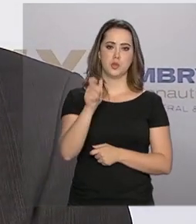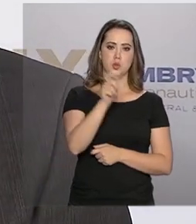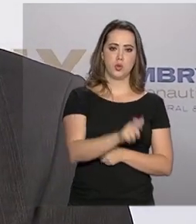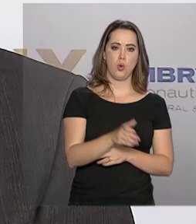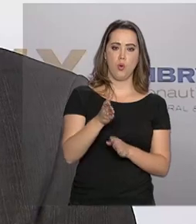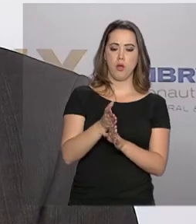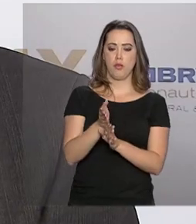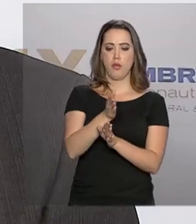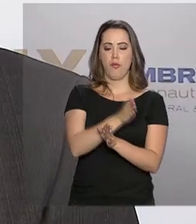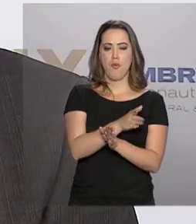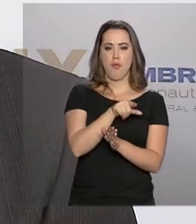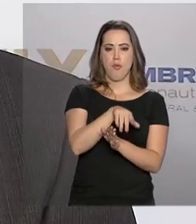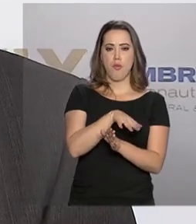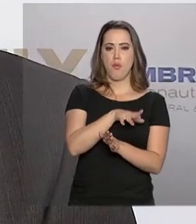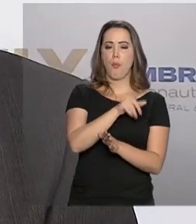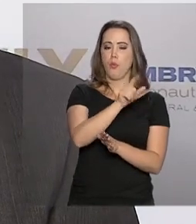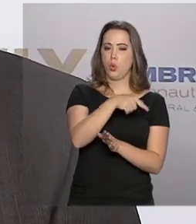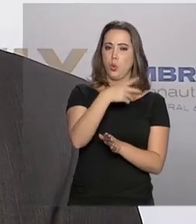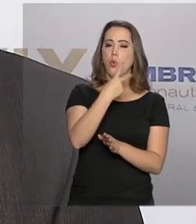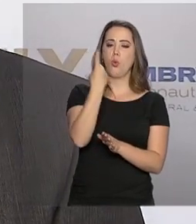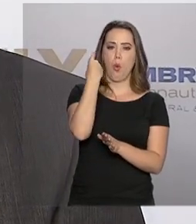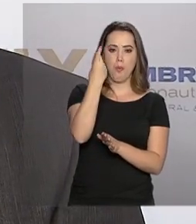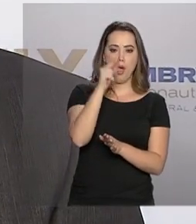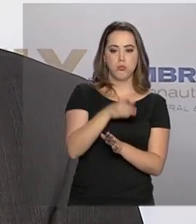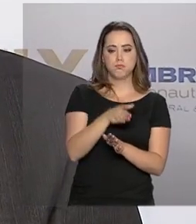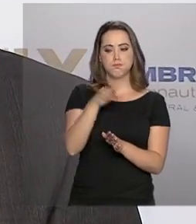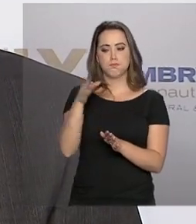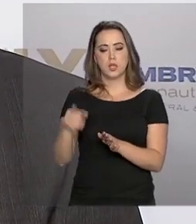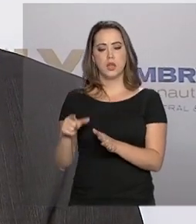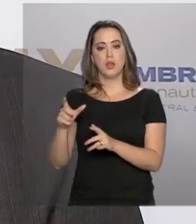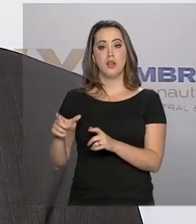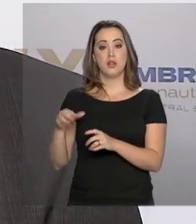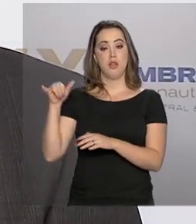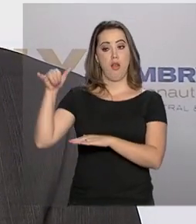regular, o passageiro da aviação executiva, que era uma carência do aeroporto há muitos anos.